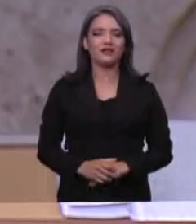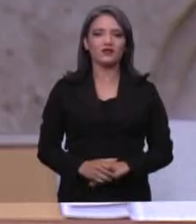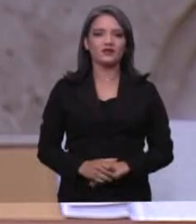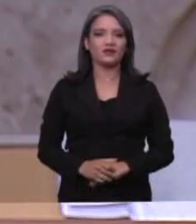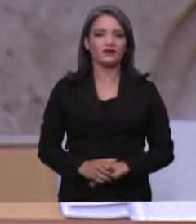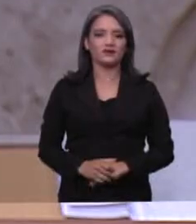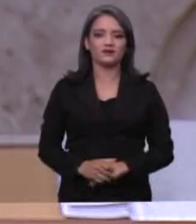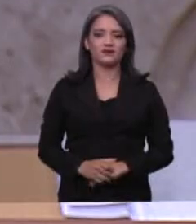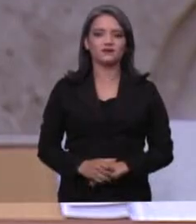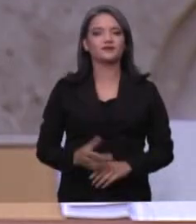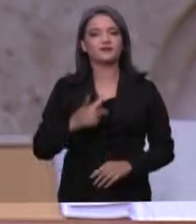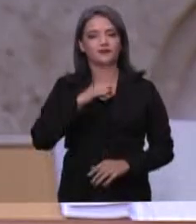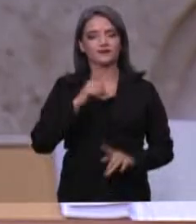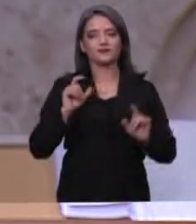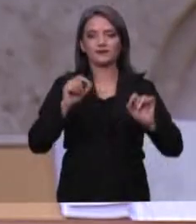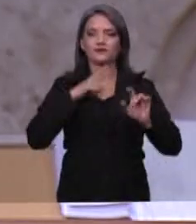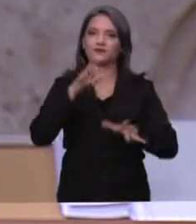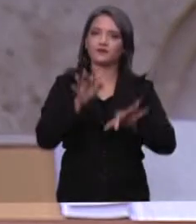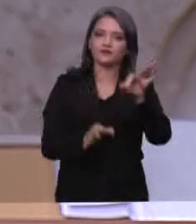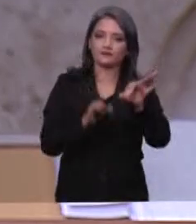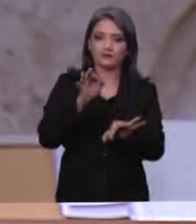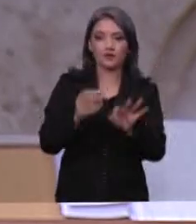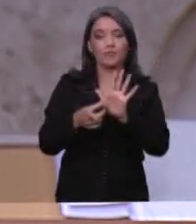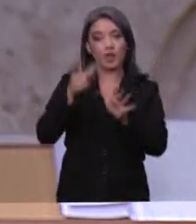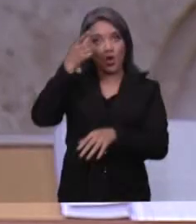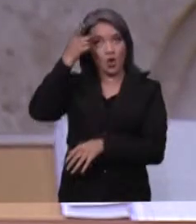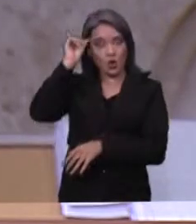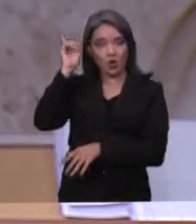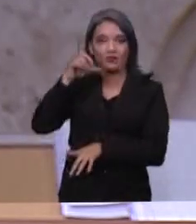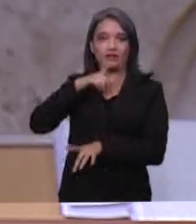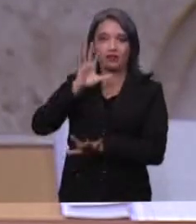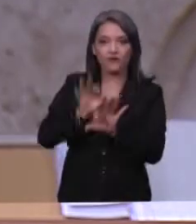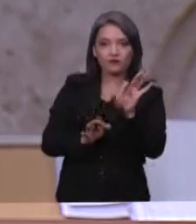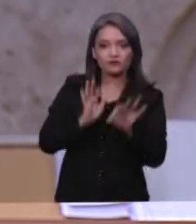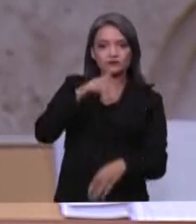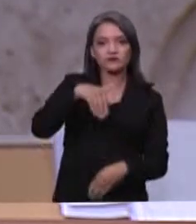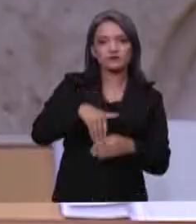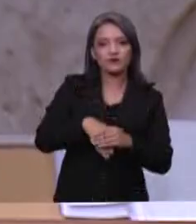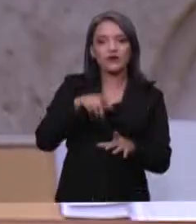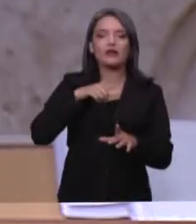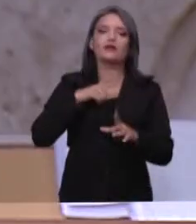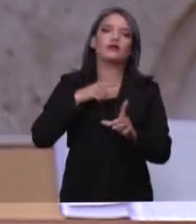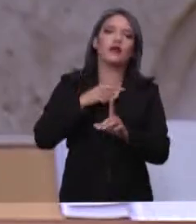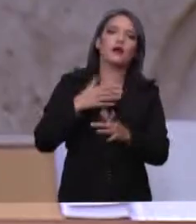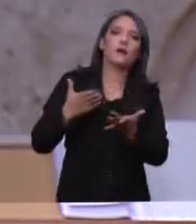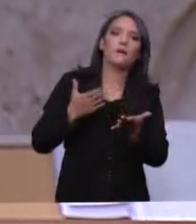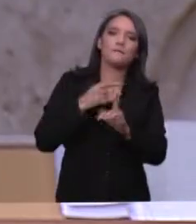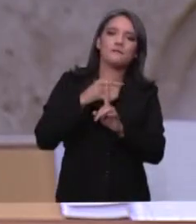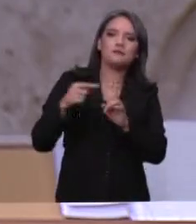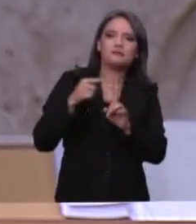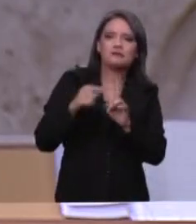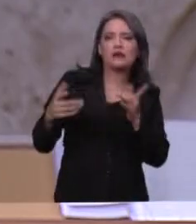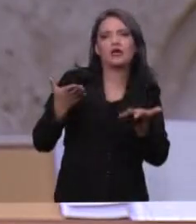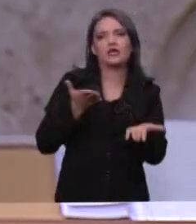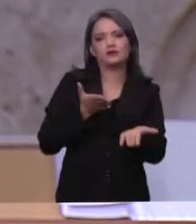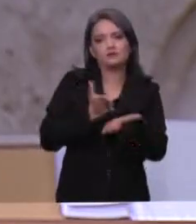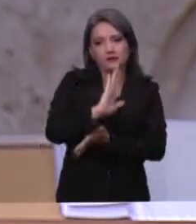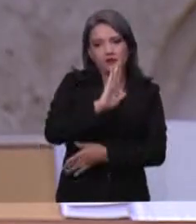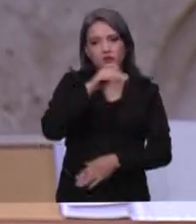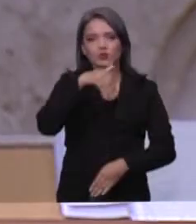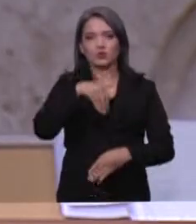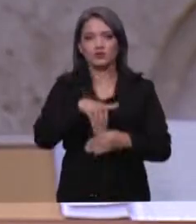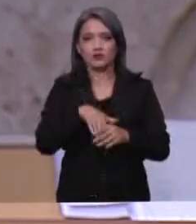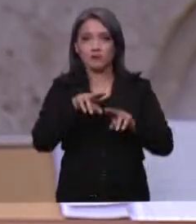no mérito, julgava procedente em parte a ação nos moldes do voto que proferiu.